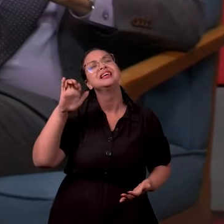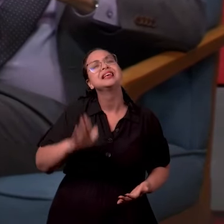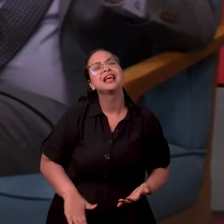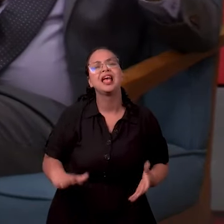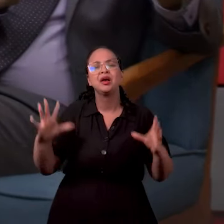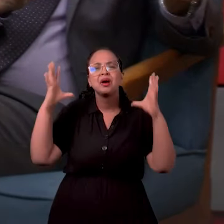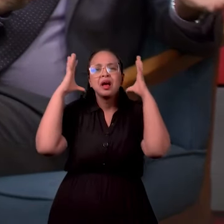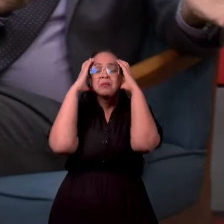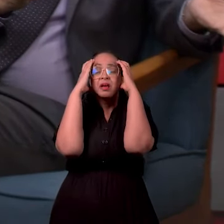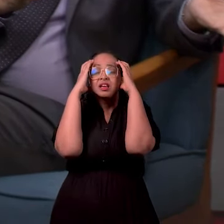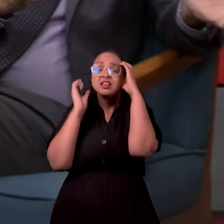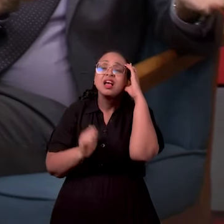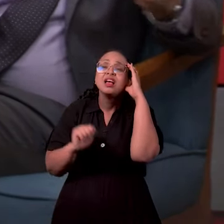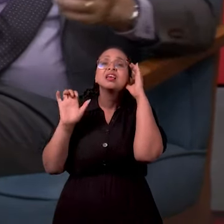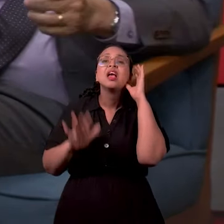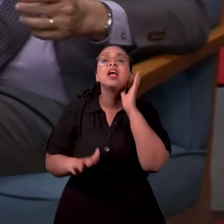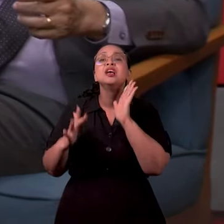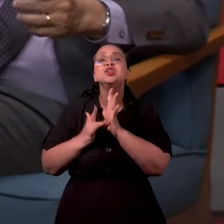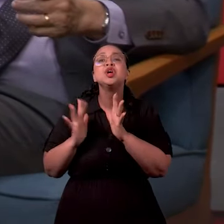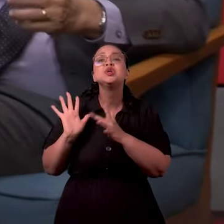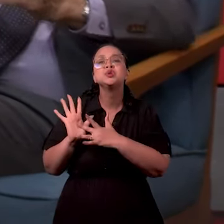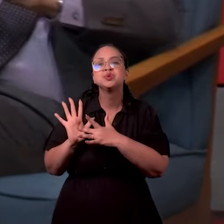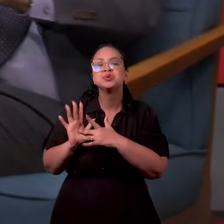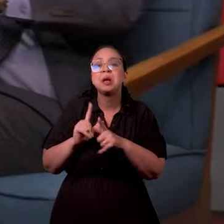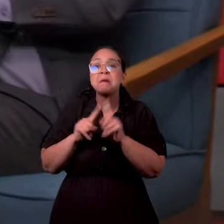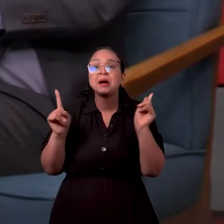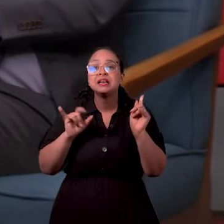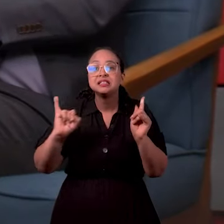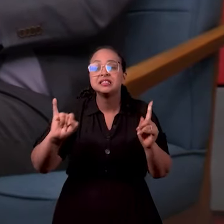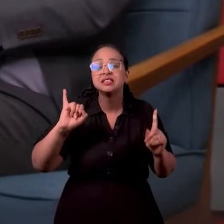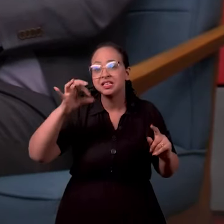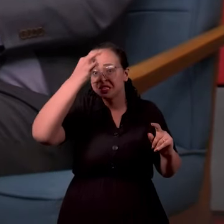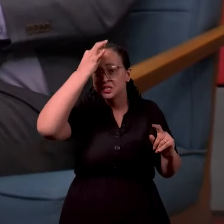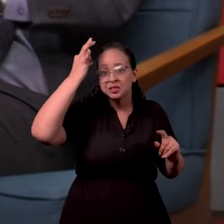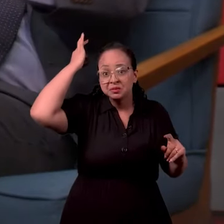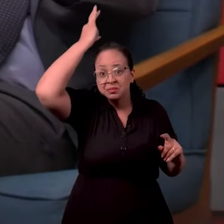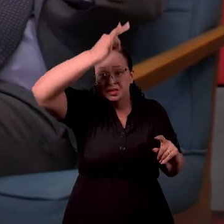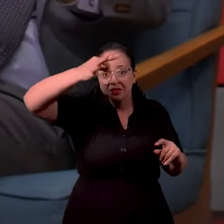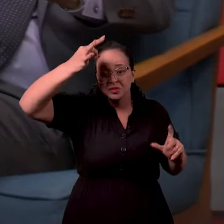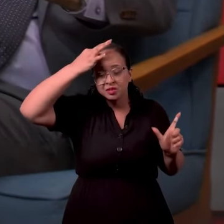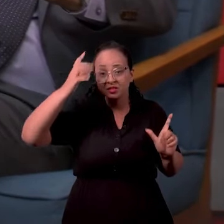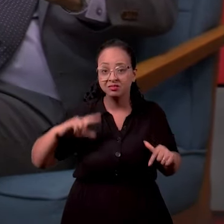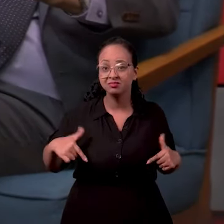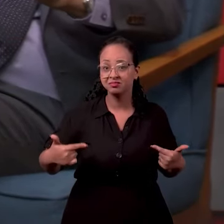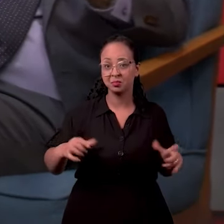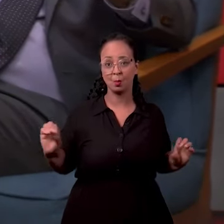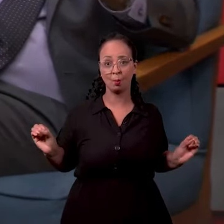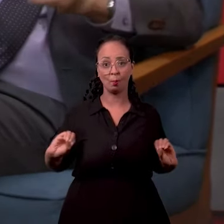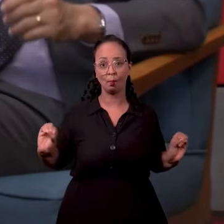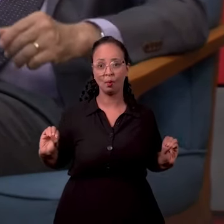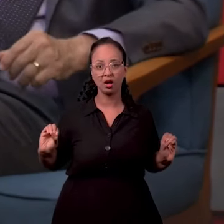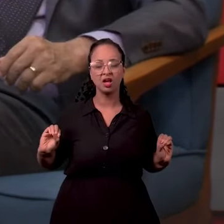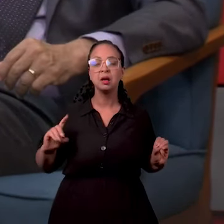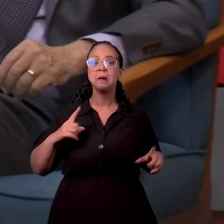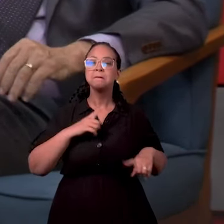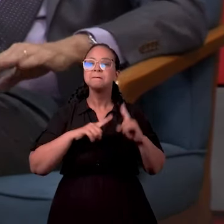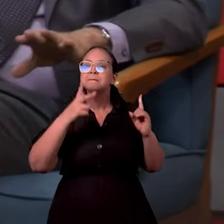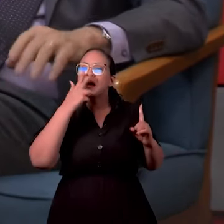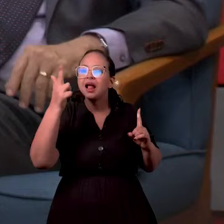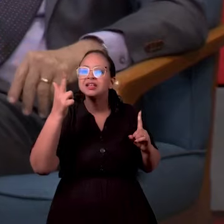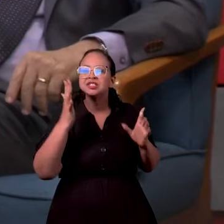o cabeça? Paulo diz que a igreja é corpo, mas o cabeça é Cristo. Mas se o Espírito Santo não opera na igreja, Cristo não é